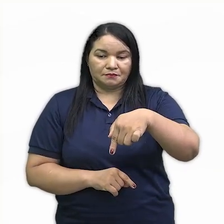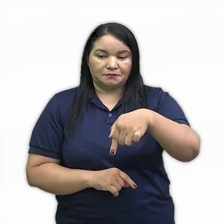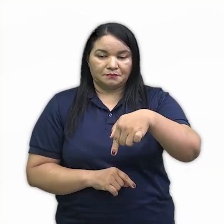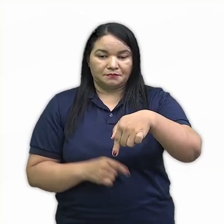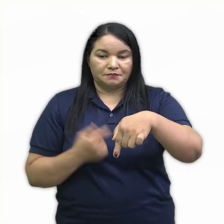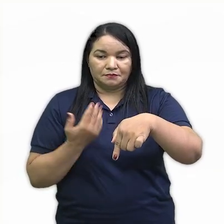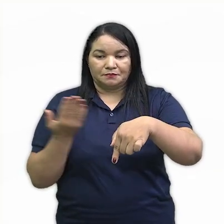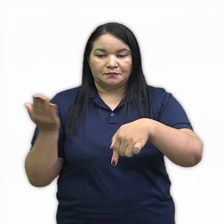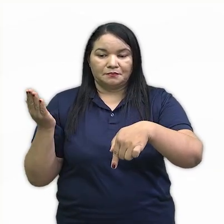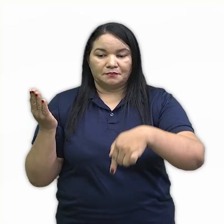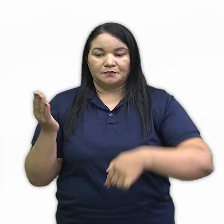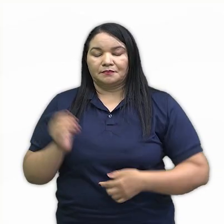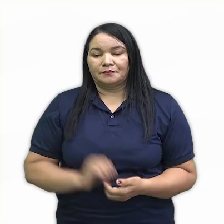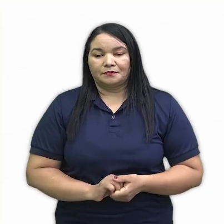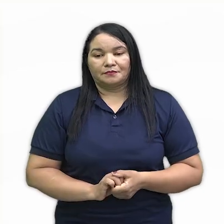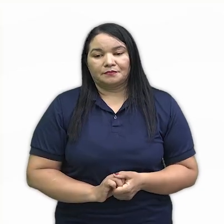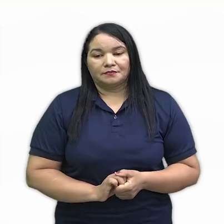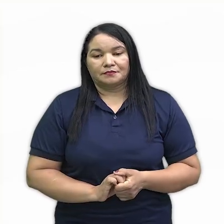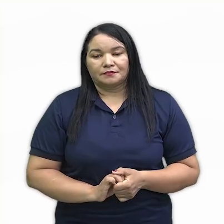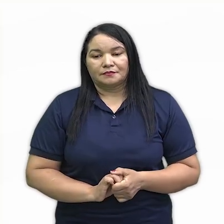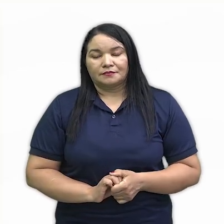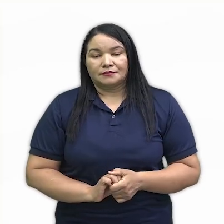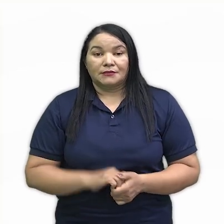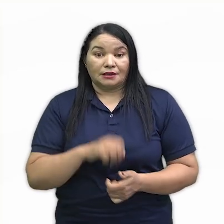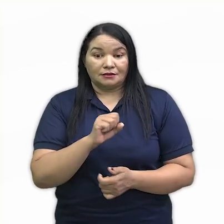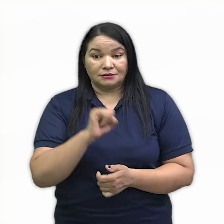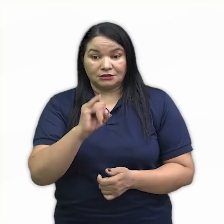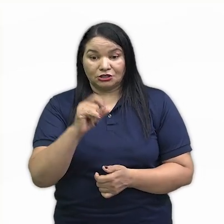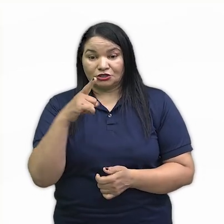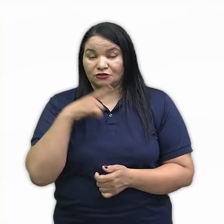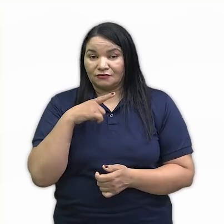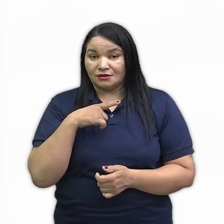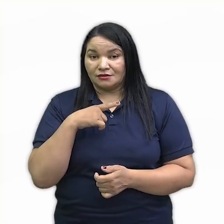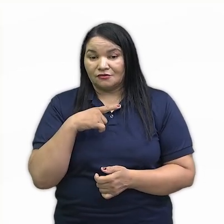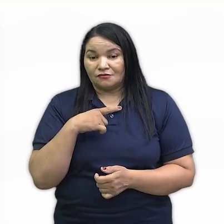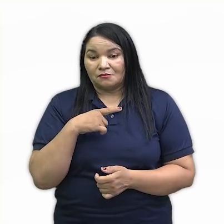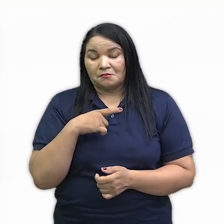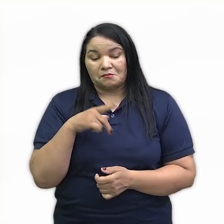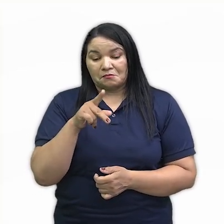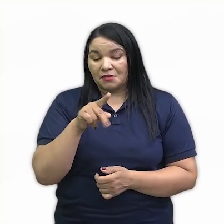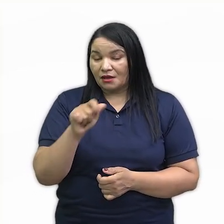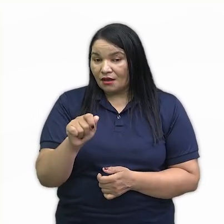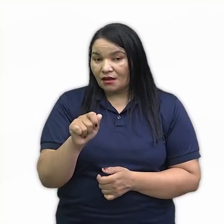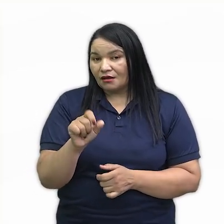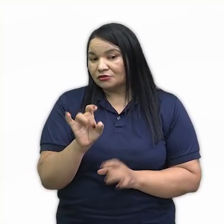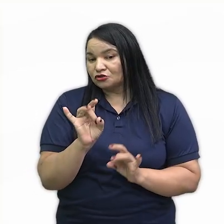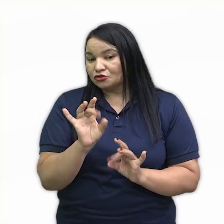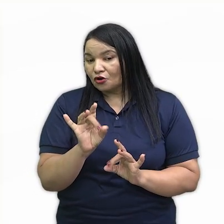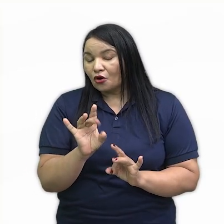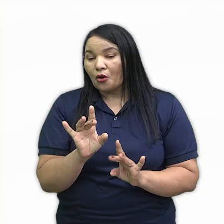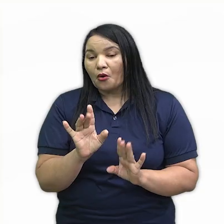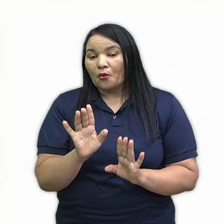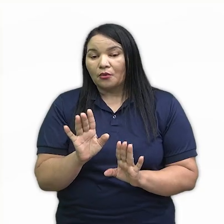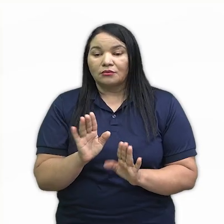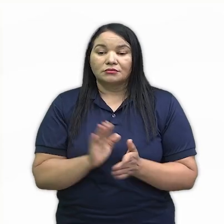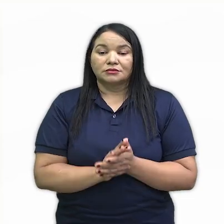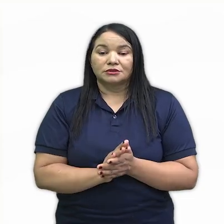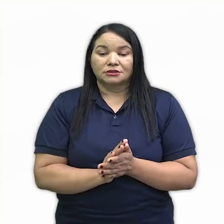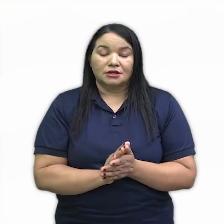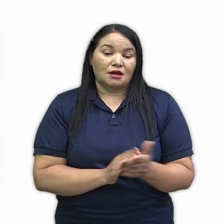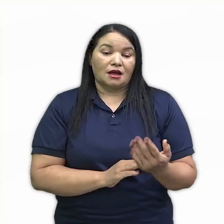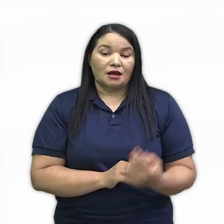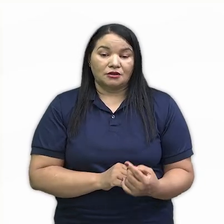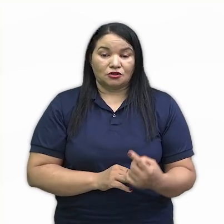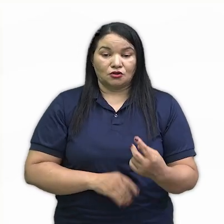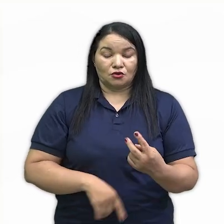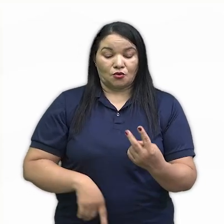tá bom? Se a gente tivesse diante de uma PA, era só pegar qualquer termo a partir